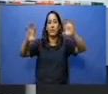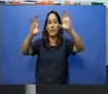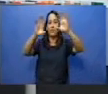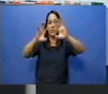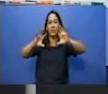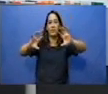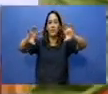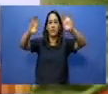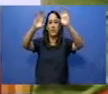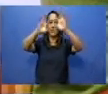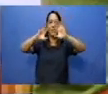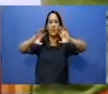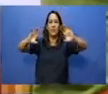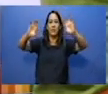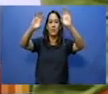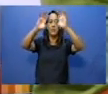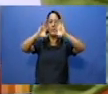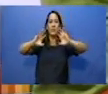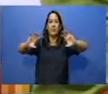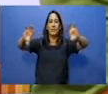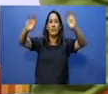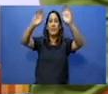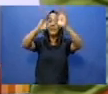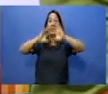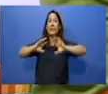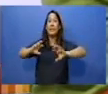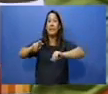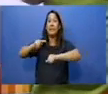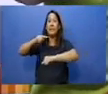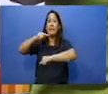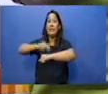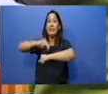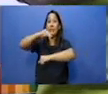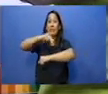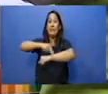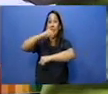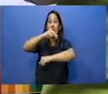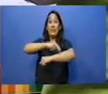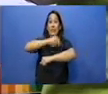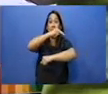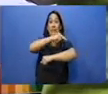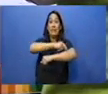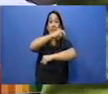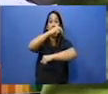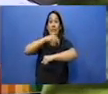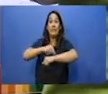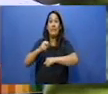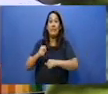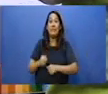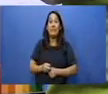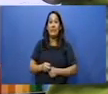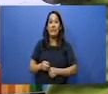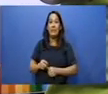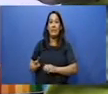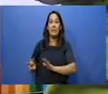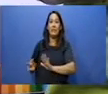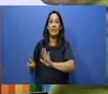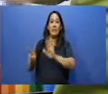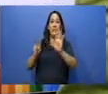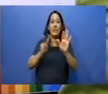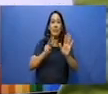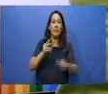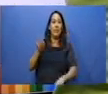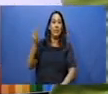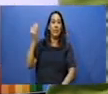comum? Não. É a nuvem de gafanhotos. Eu acho que todo mundo falou sobre isso semana passada, não